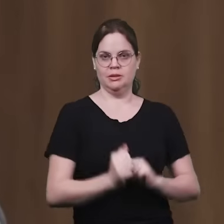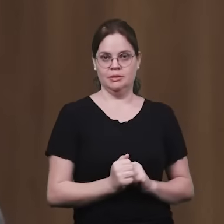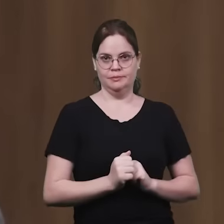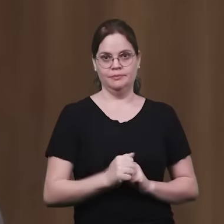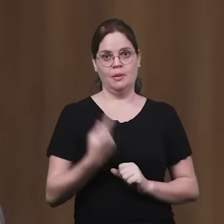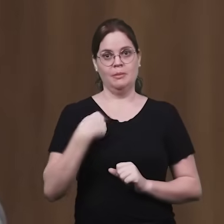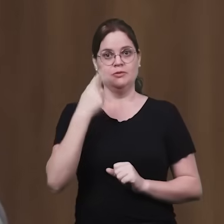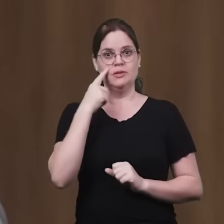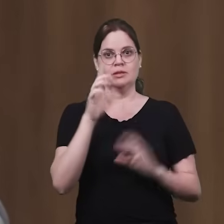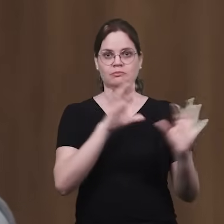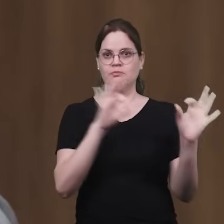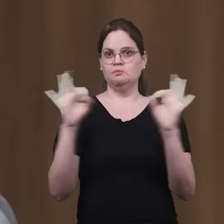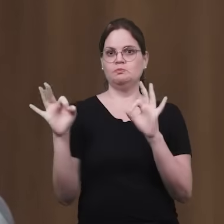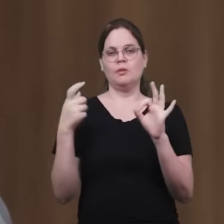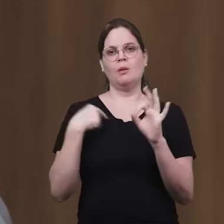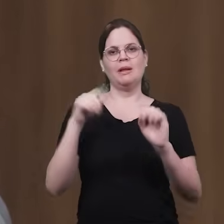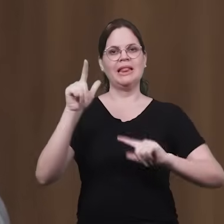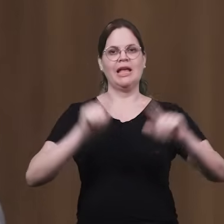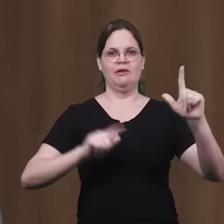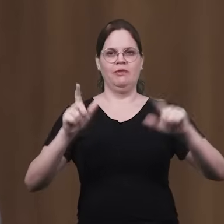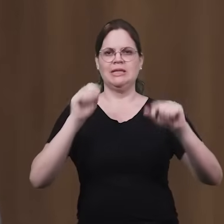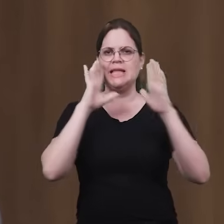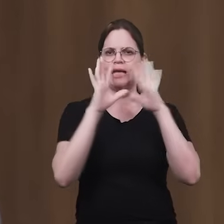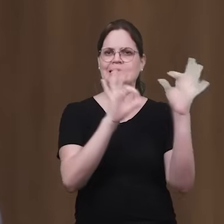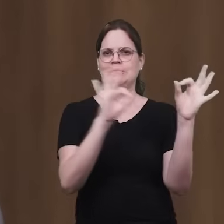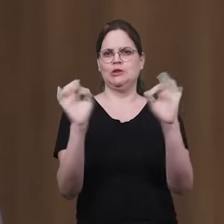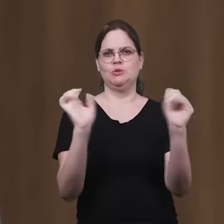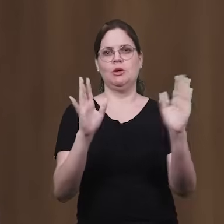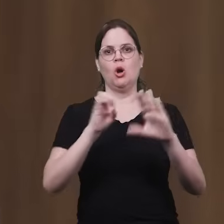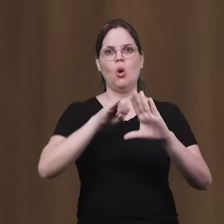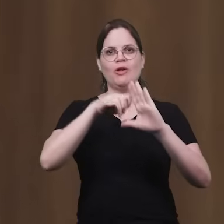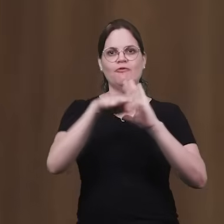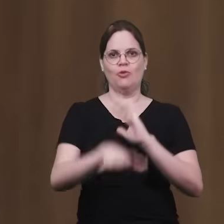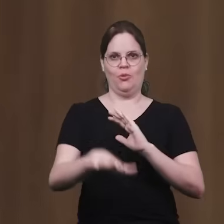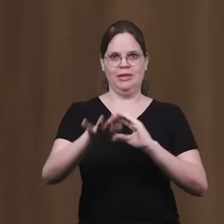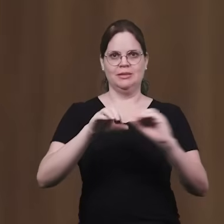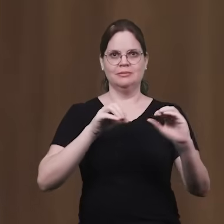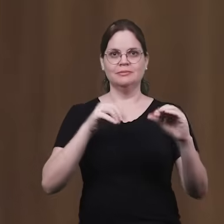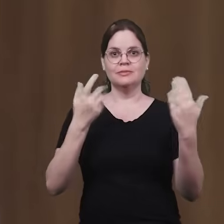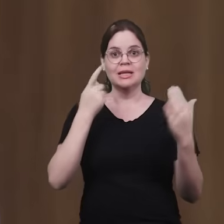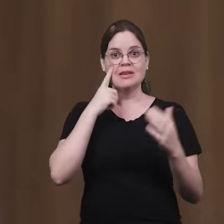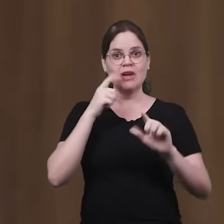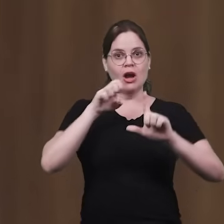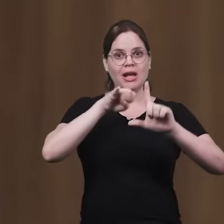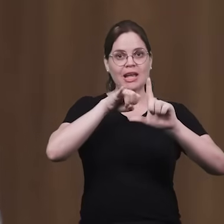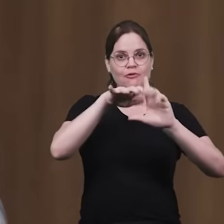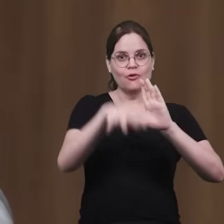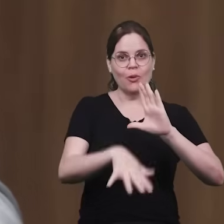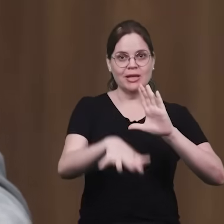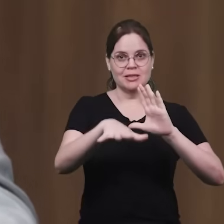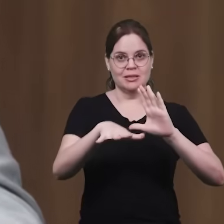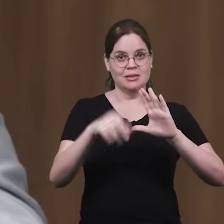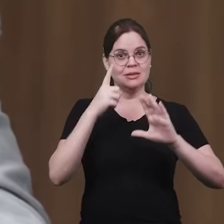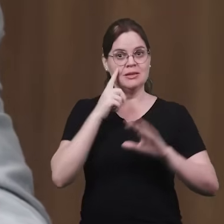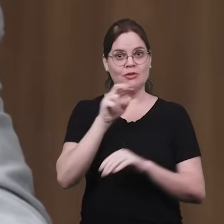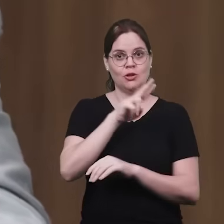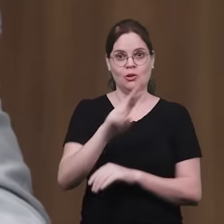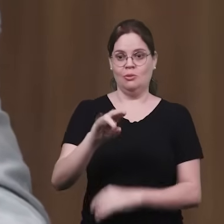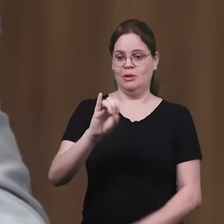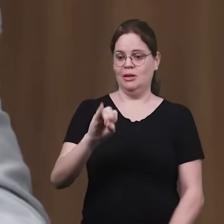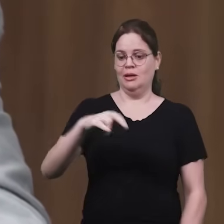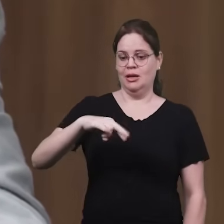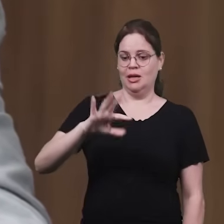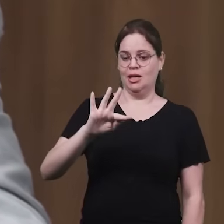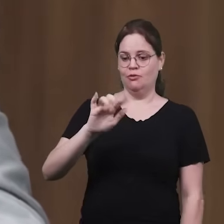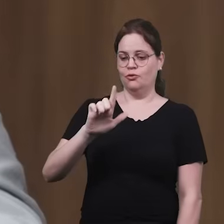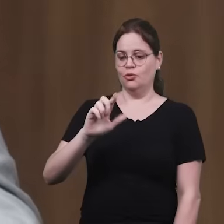mensagem, por exemplo, na televisão, ou de um influenciador, olha que nome, influenciador. Já é direto. Já